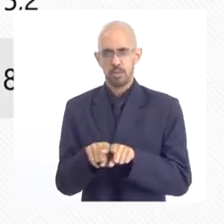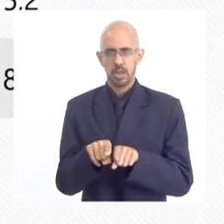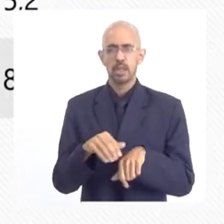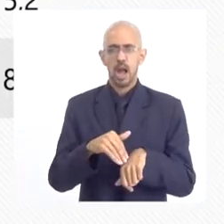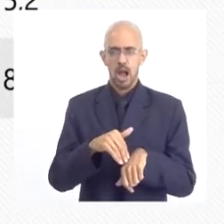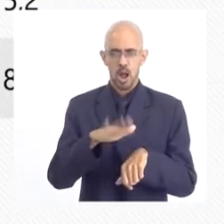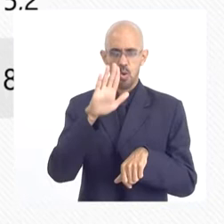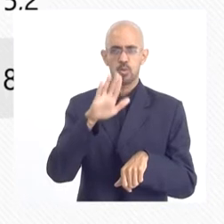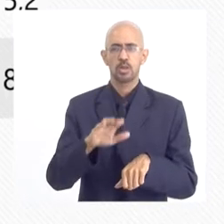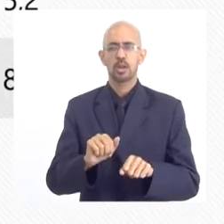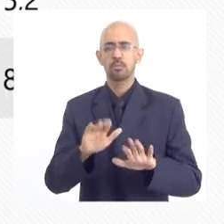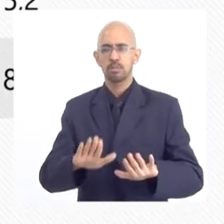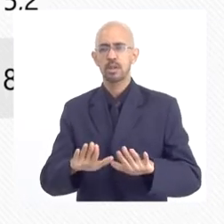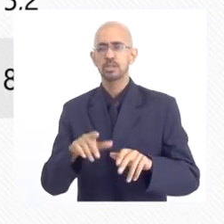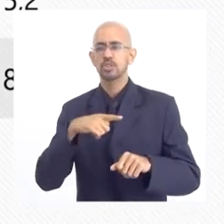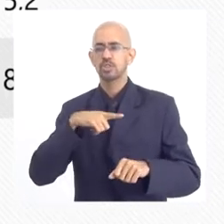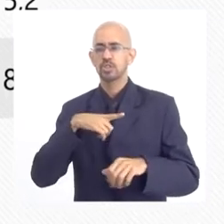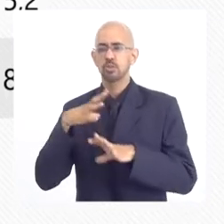tem a previsão de